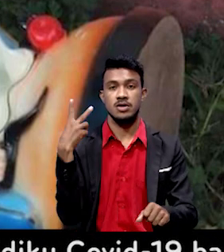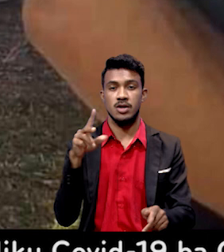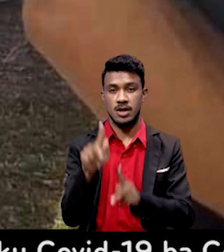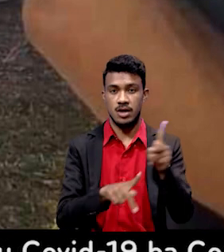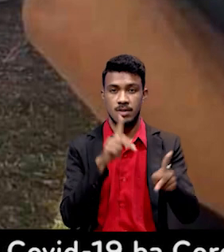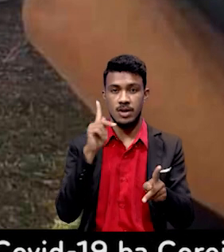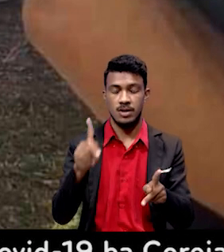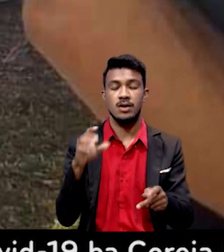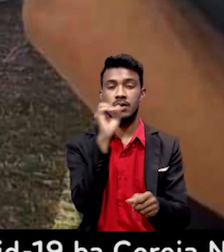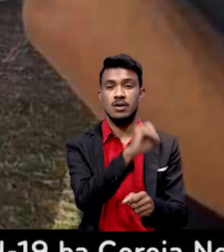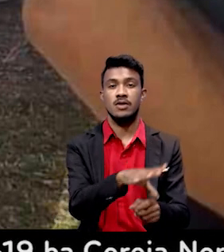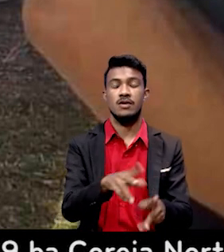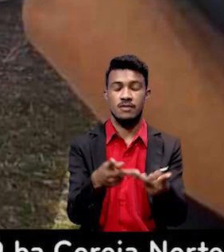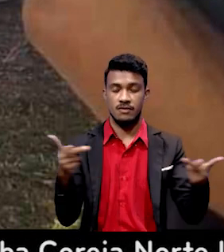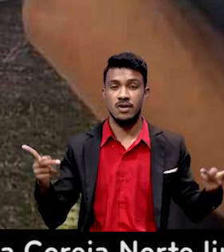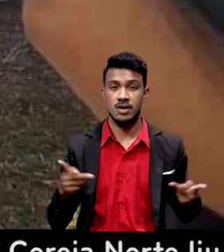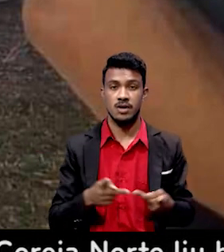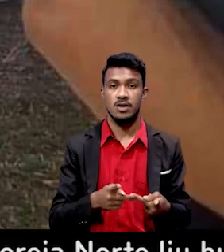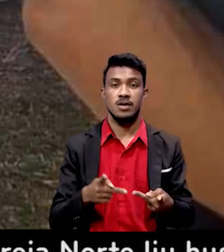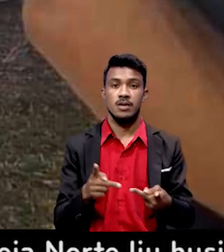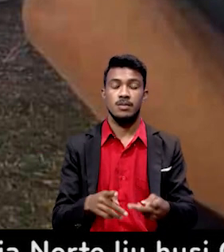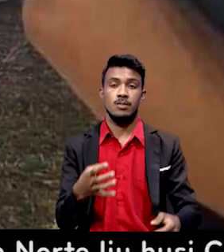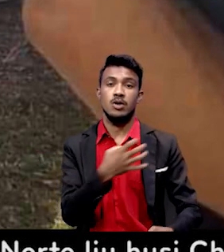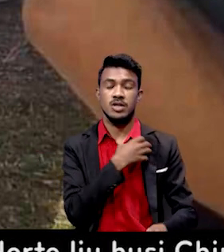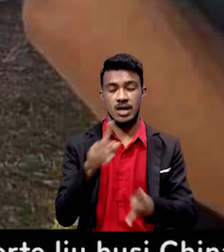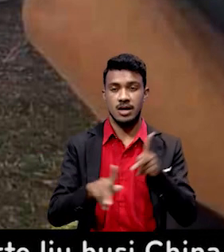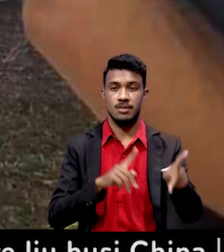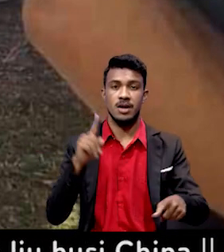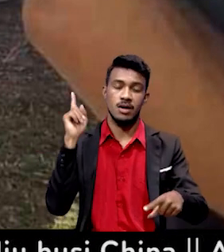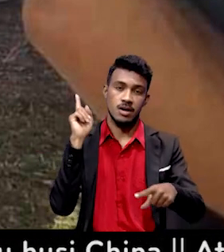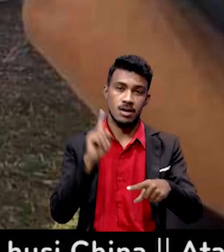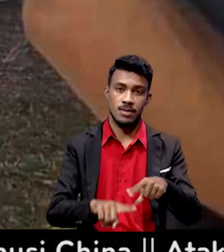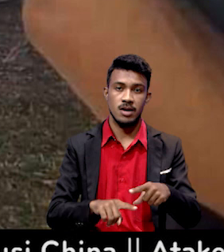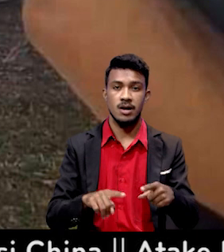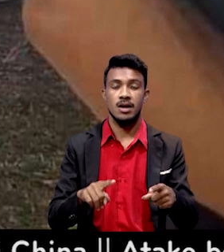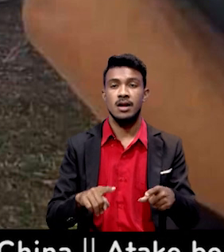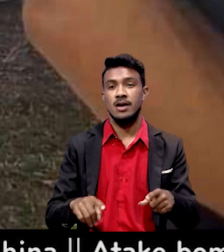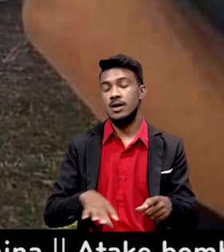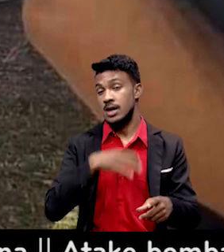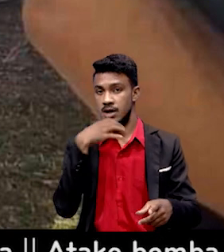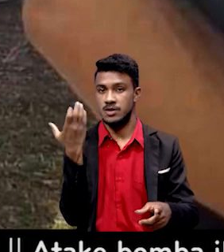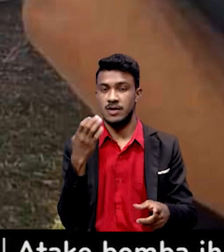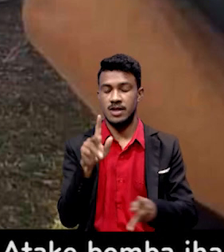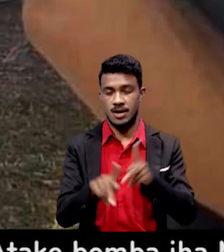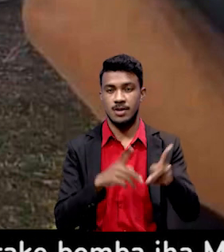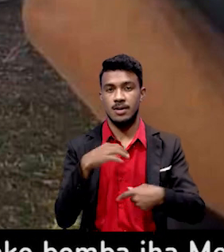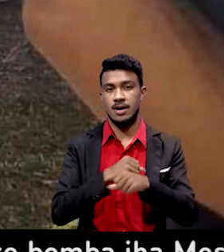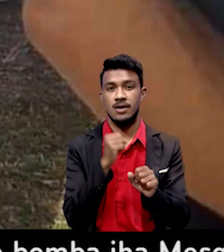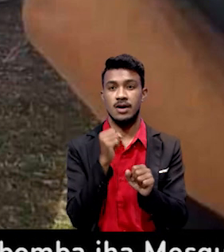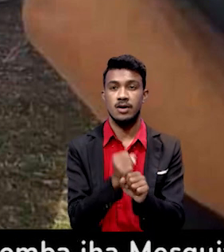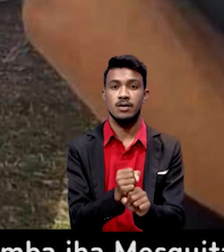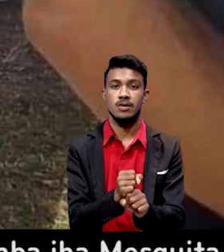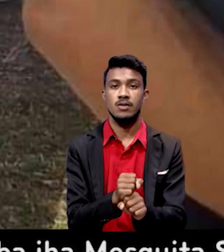esquadra polícia La Clubar, atunune e maruma la belha noin at fale e a suspeito, tamba família suspeito mos declara ba polícia